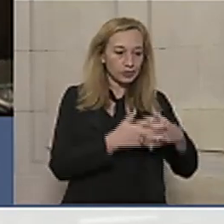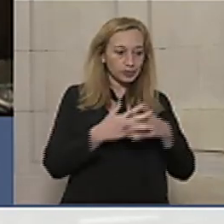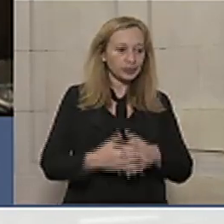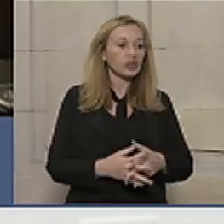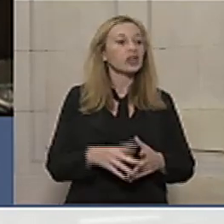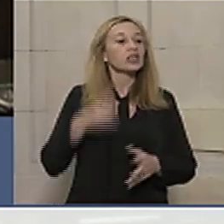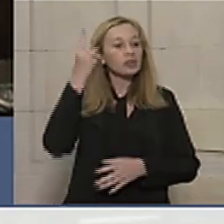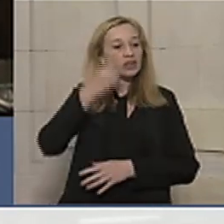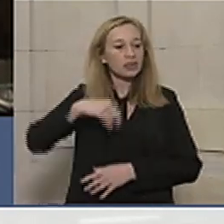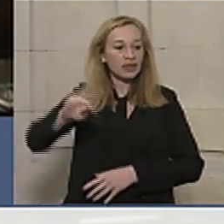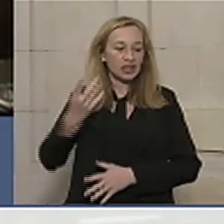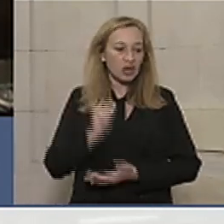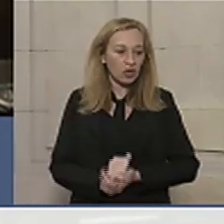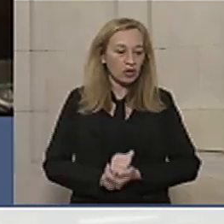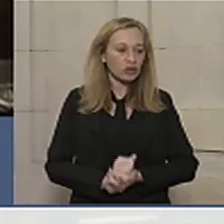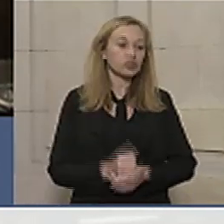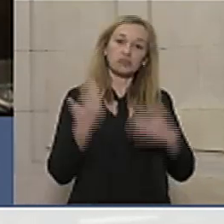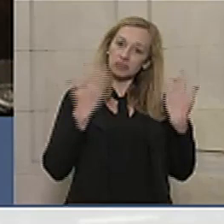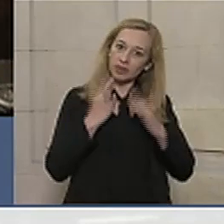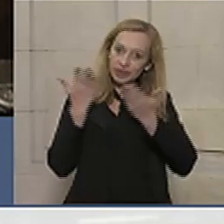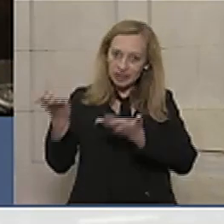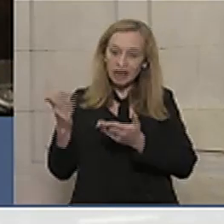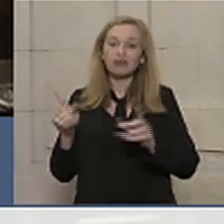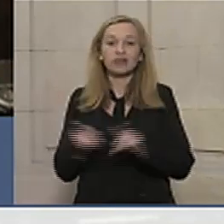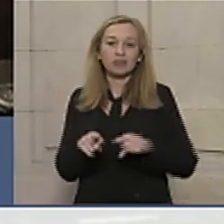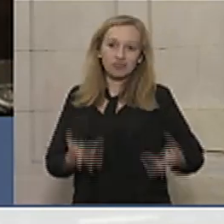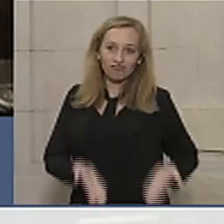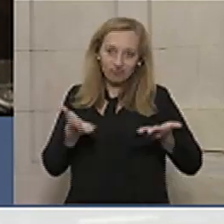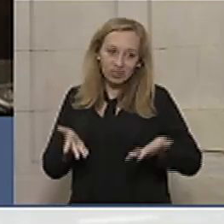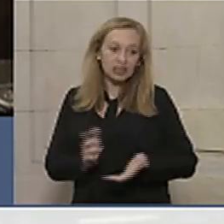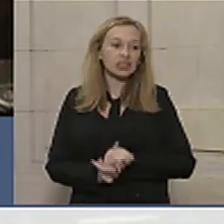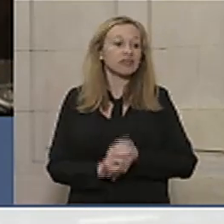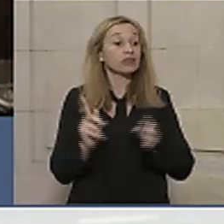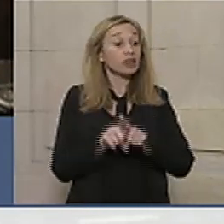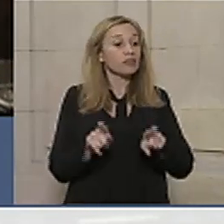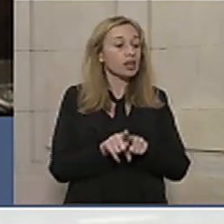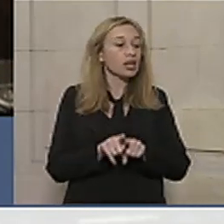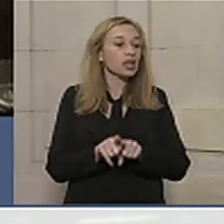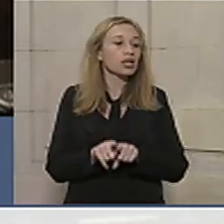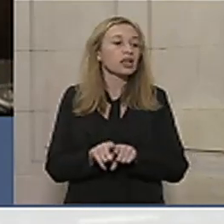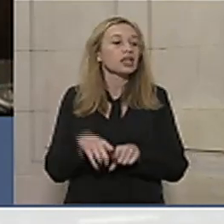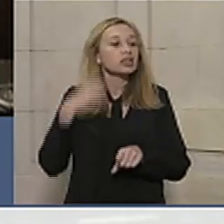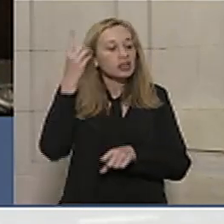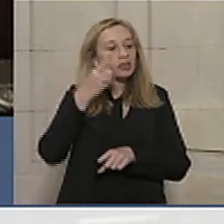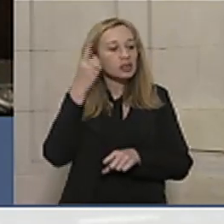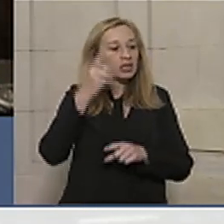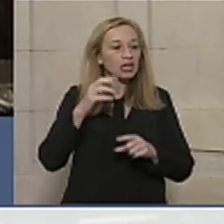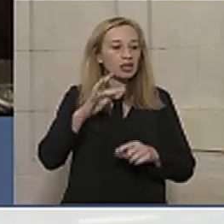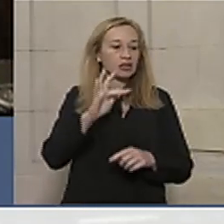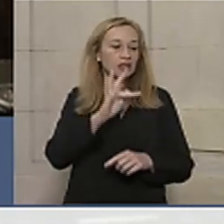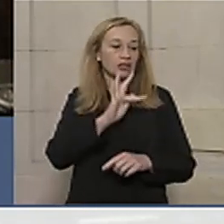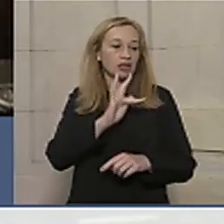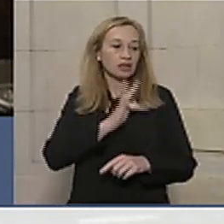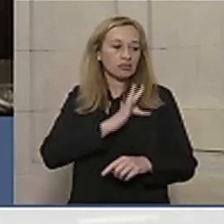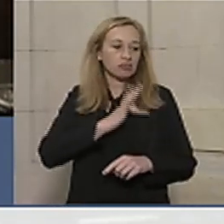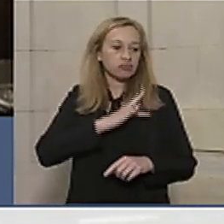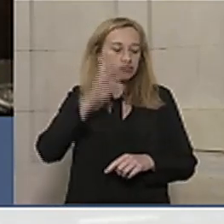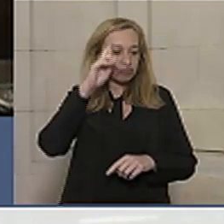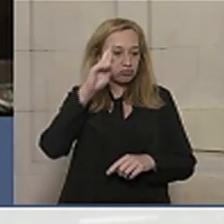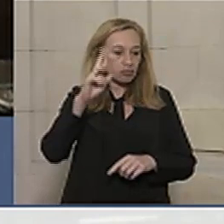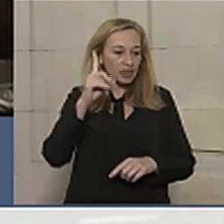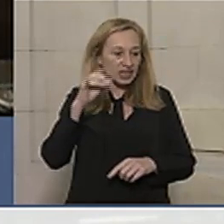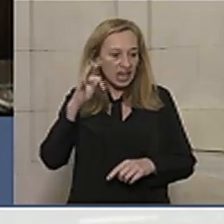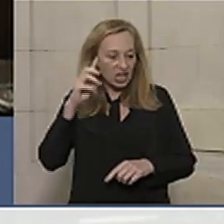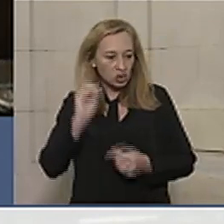a quem também parabenizo aqui, aproveito para parabenizar pela iniciativa, e também composta pelo deputado subtenente Bernardo, e